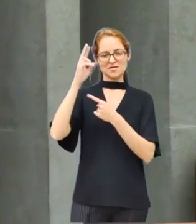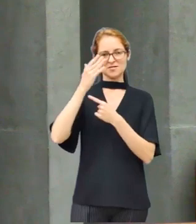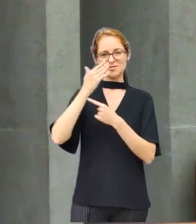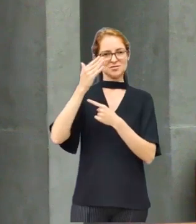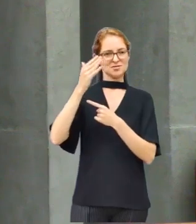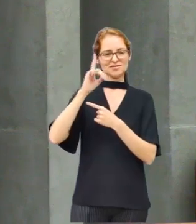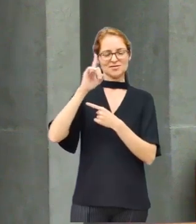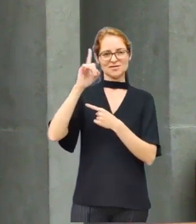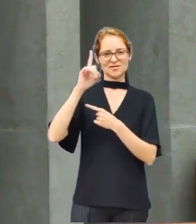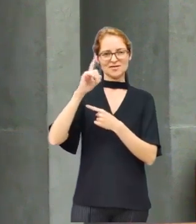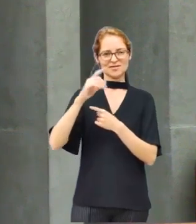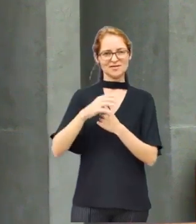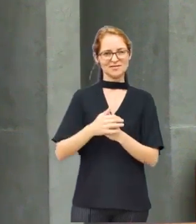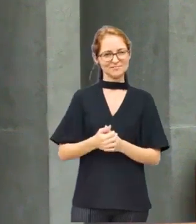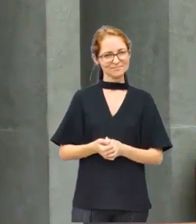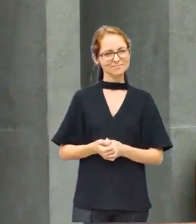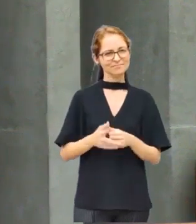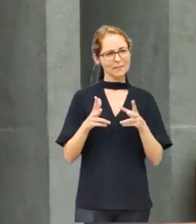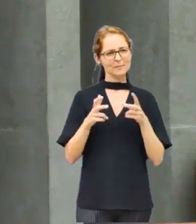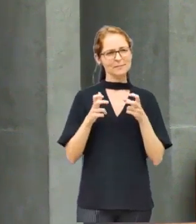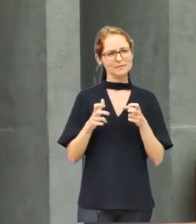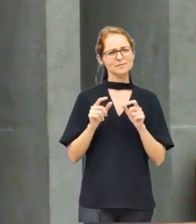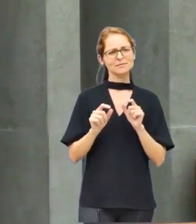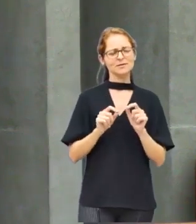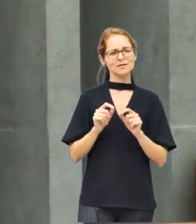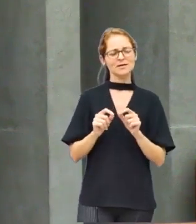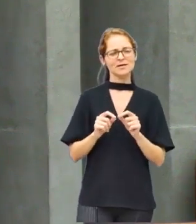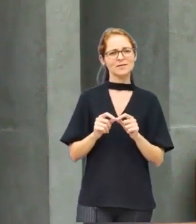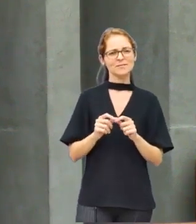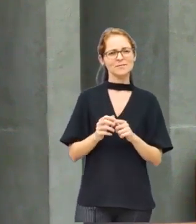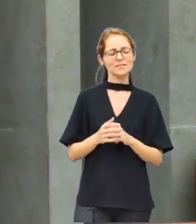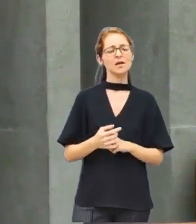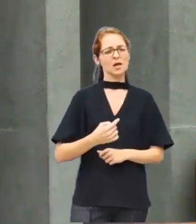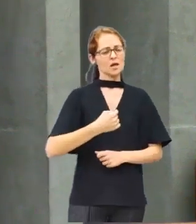toda a situação. Perceba bem que Jonas, quando ele se identifica,